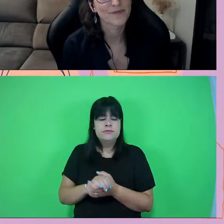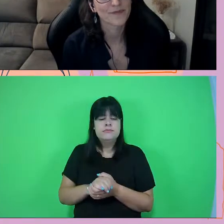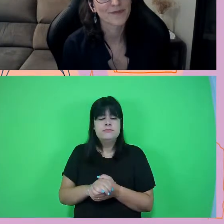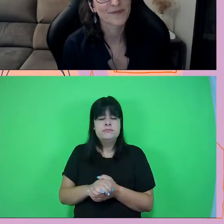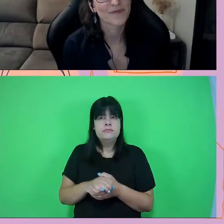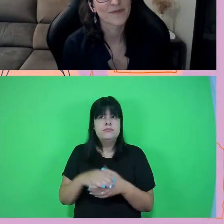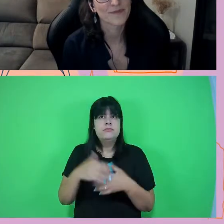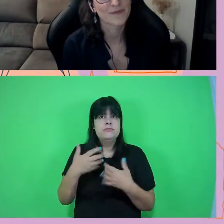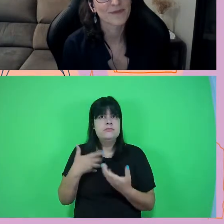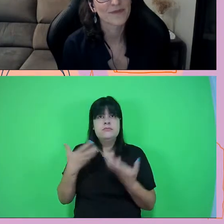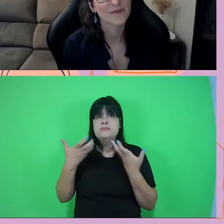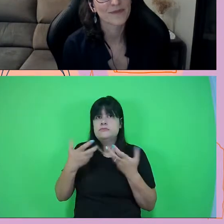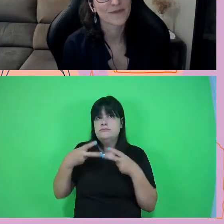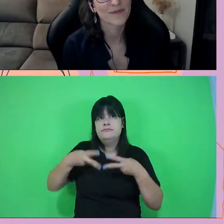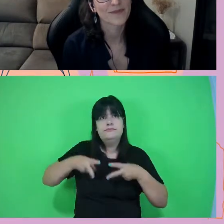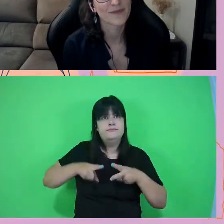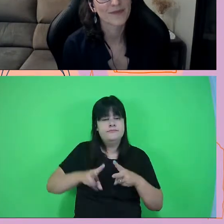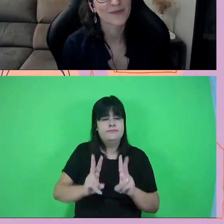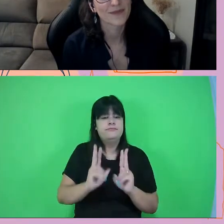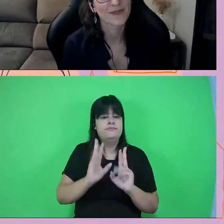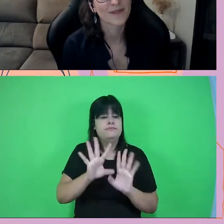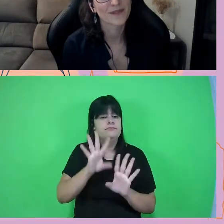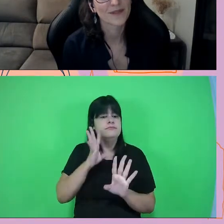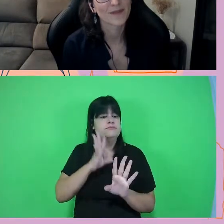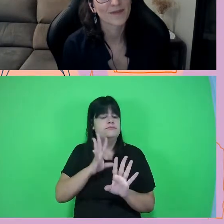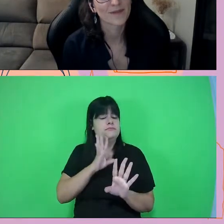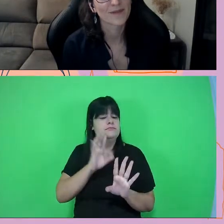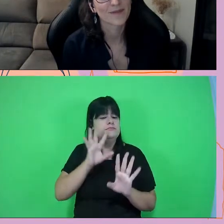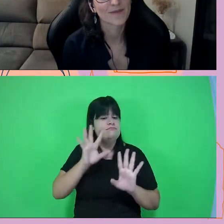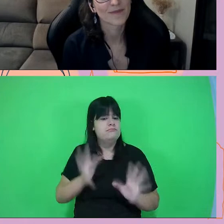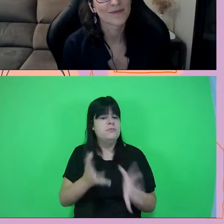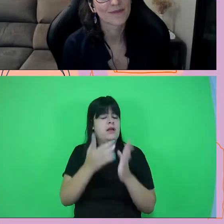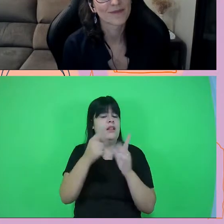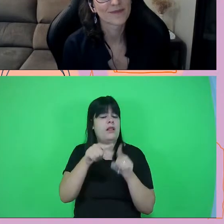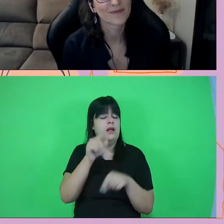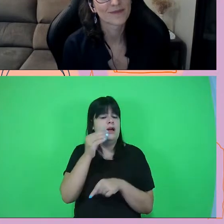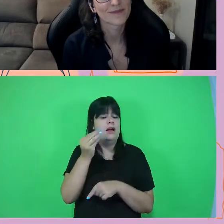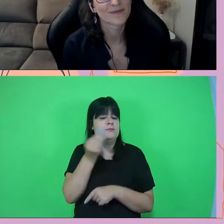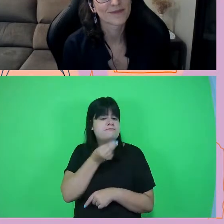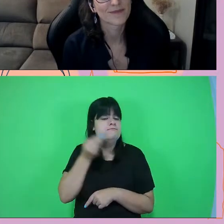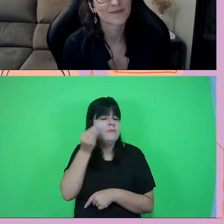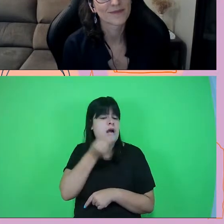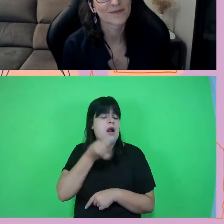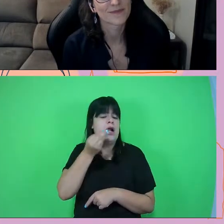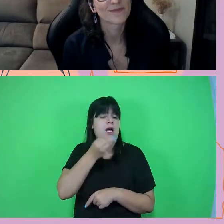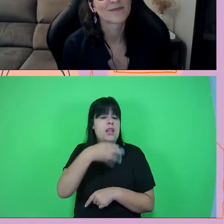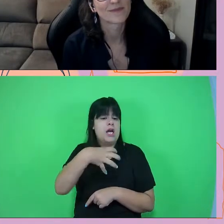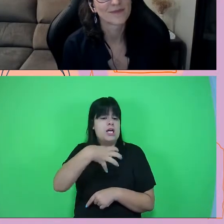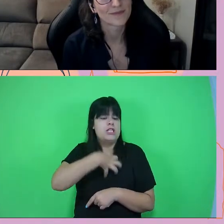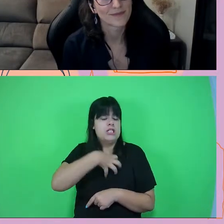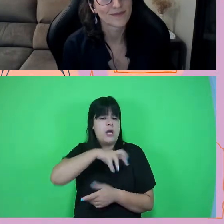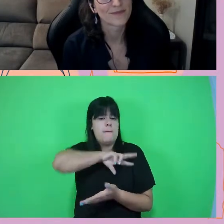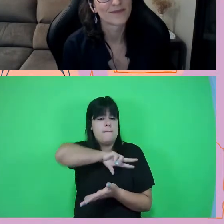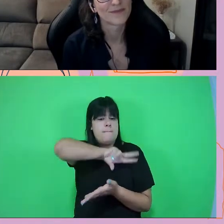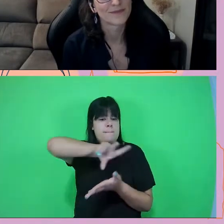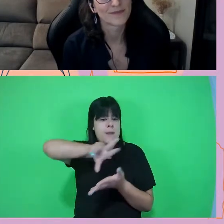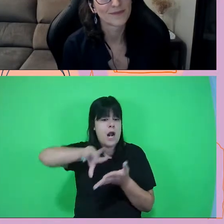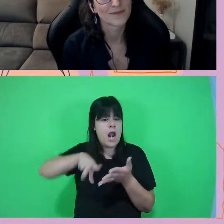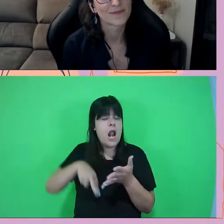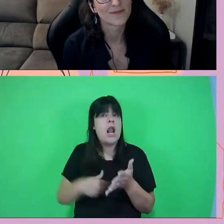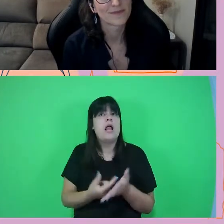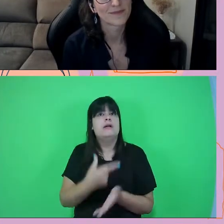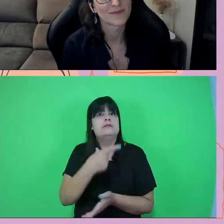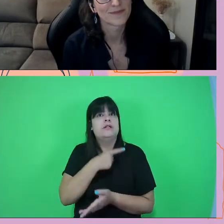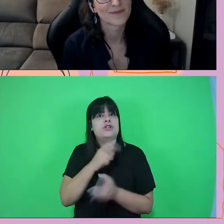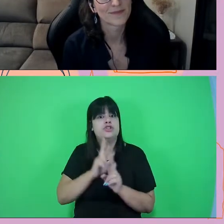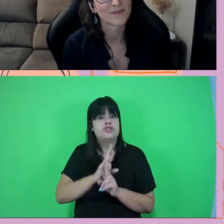Sempre quis ir. E o legal desse festival é você poder experimentar vários tipos de cerveja, vários estilos de cerveja